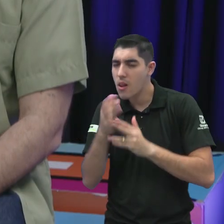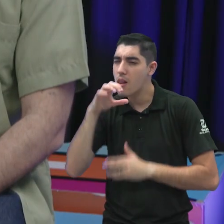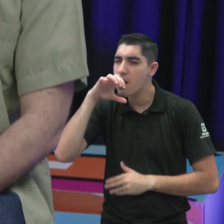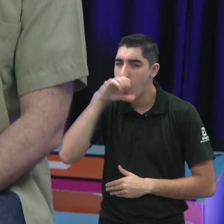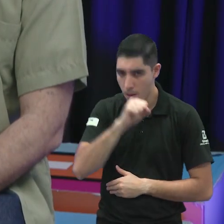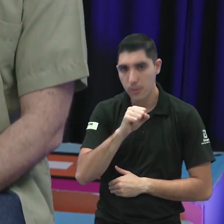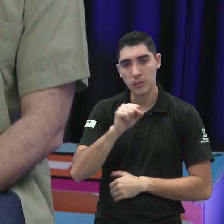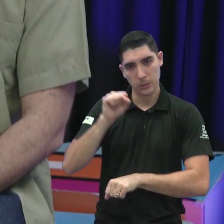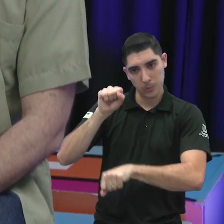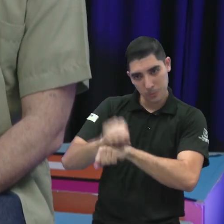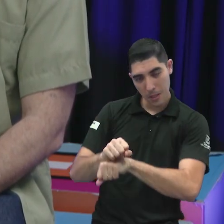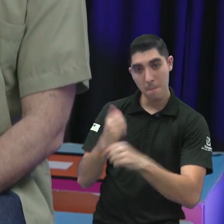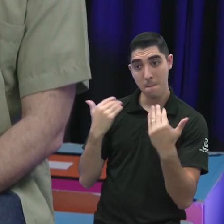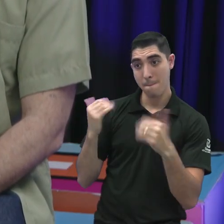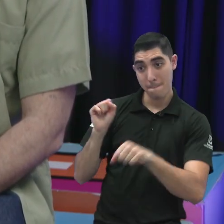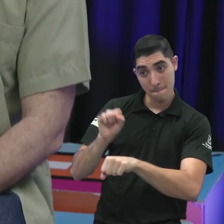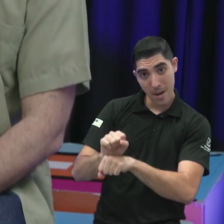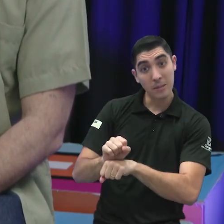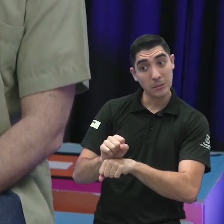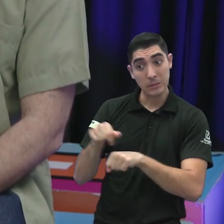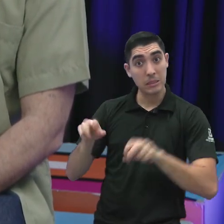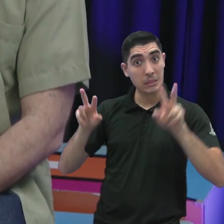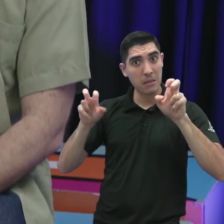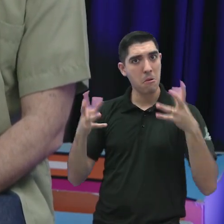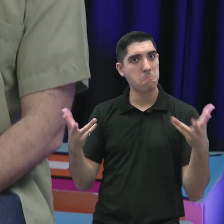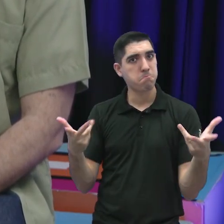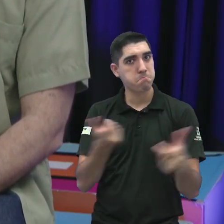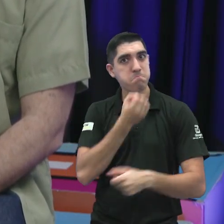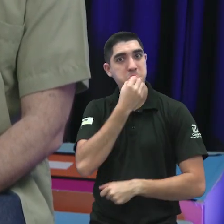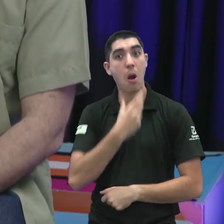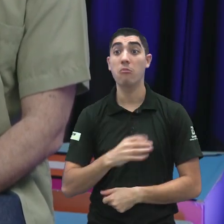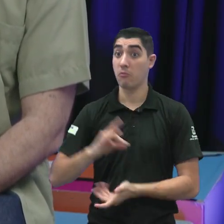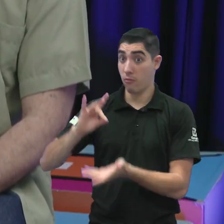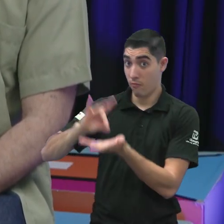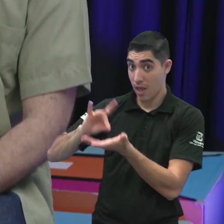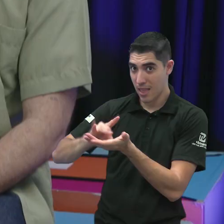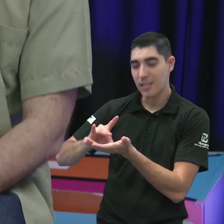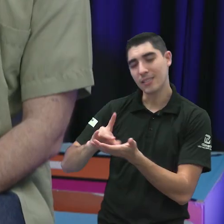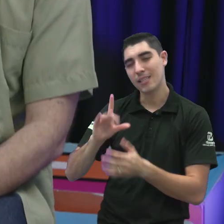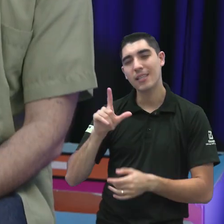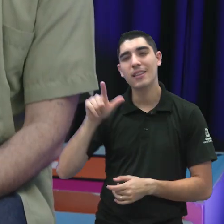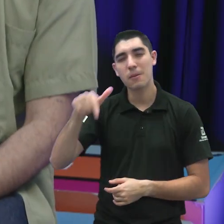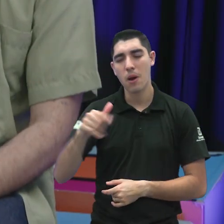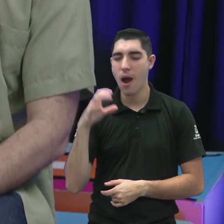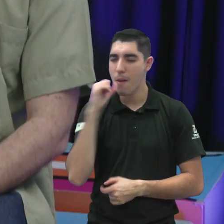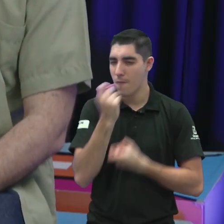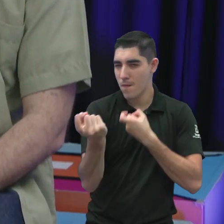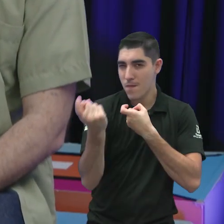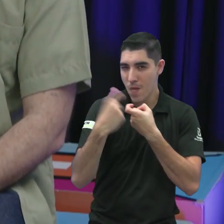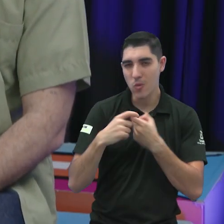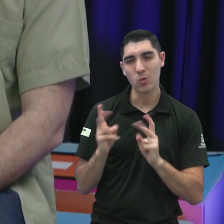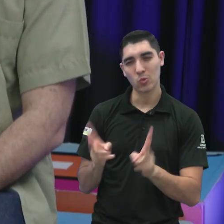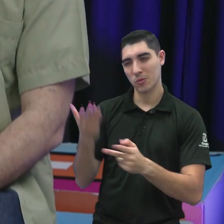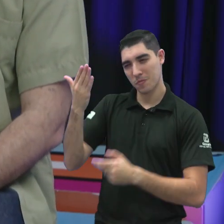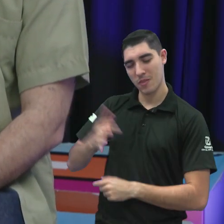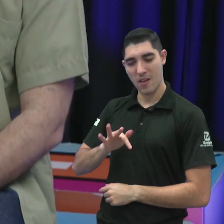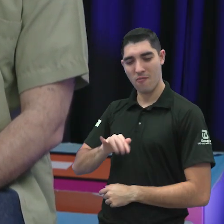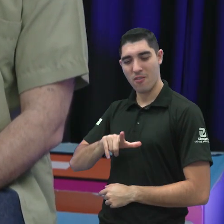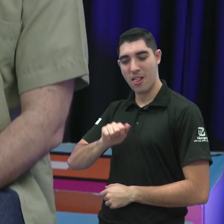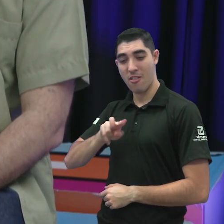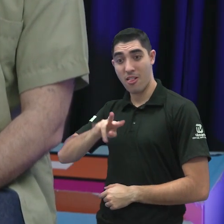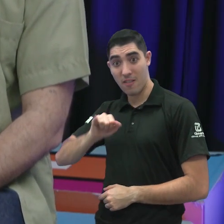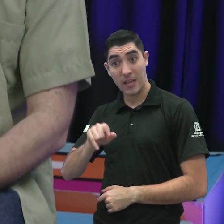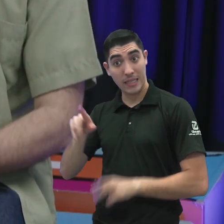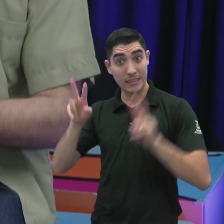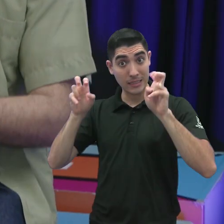rápido intervalo aqui, dar uma pausa no nosso papo, né? Tá rendendo bastante. Pois é, e já a gente volta com mais bate-papo com a Flávia